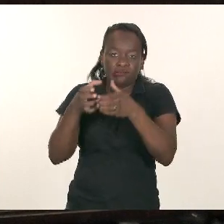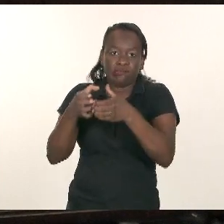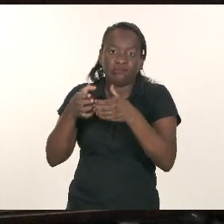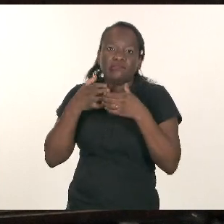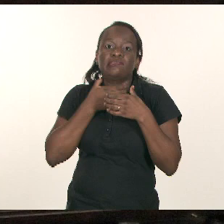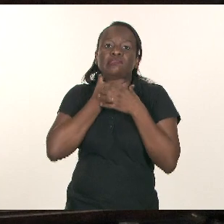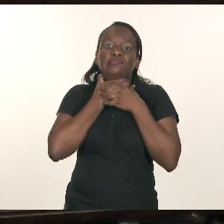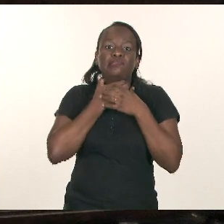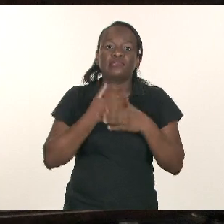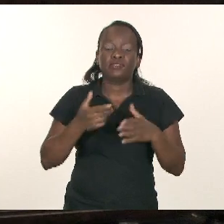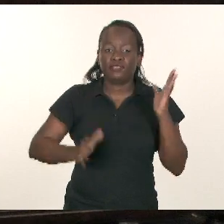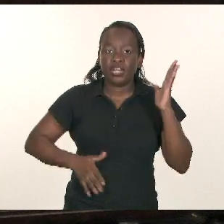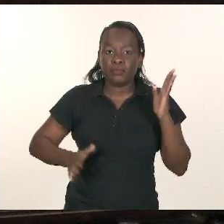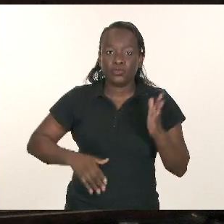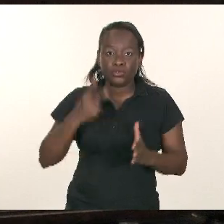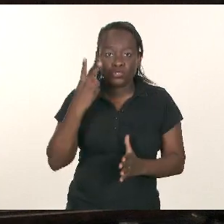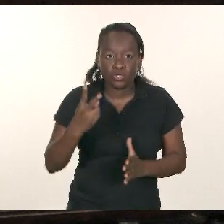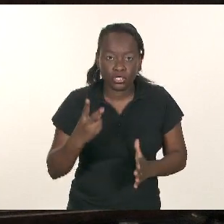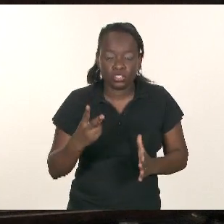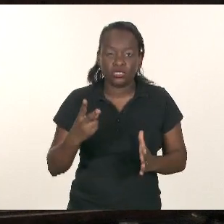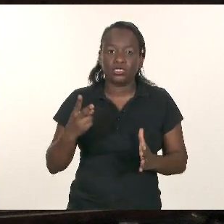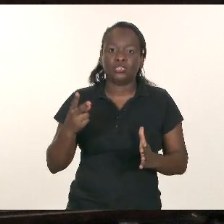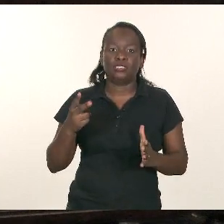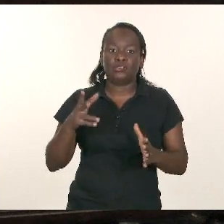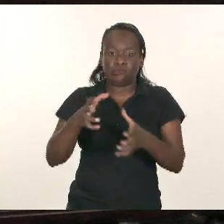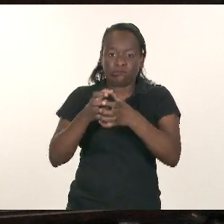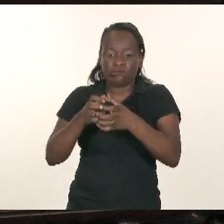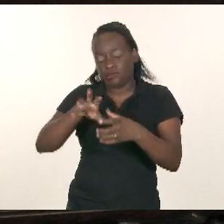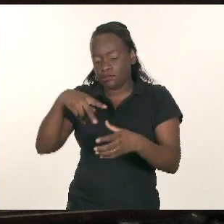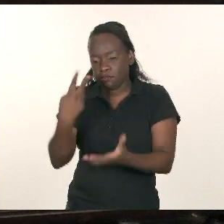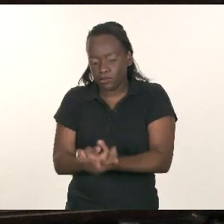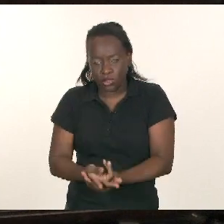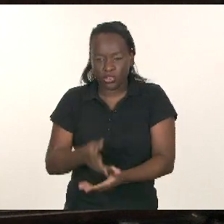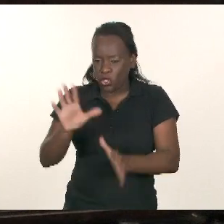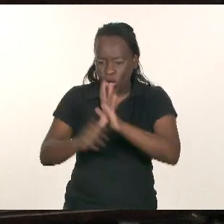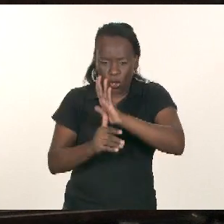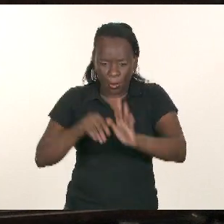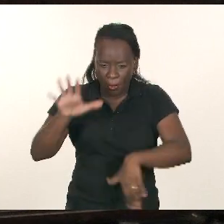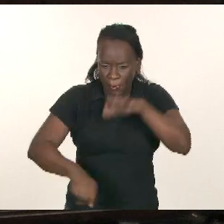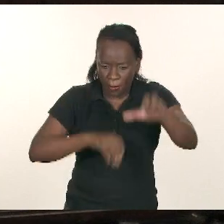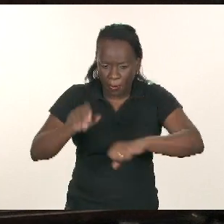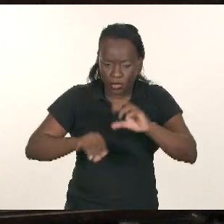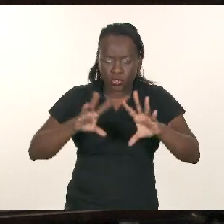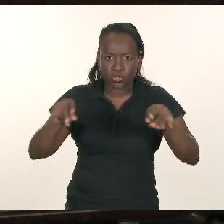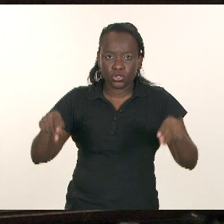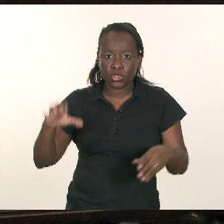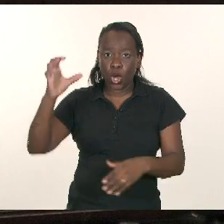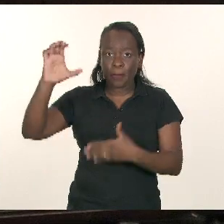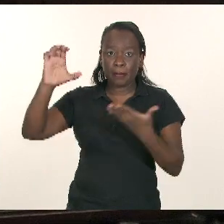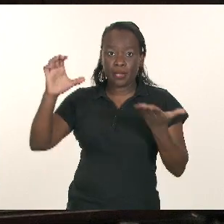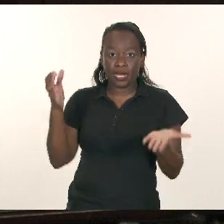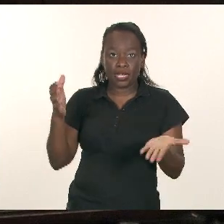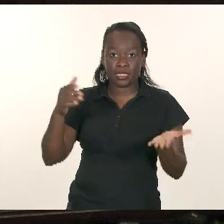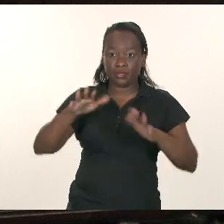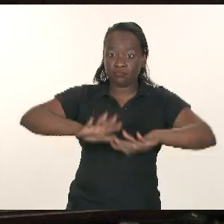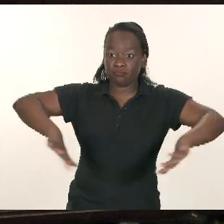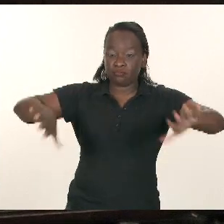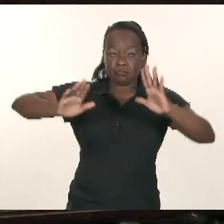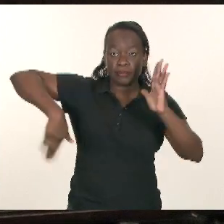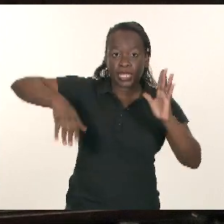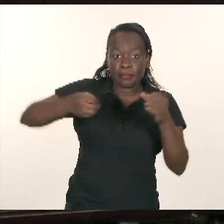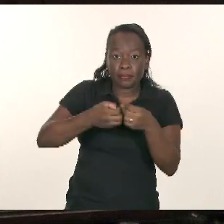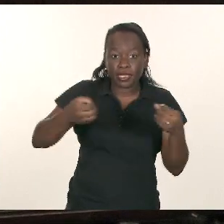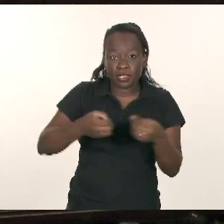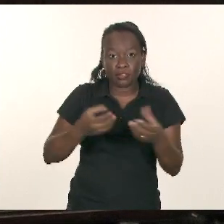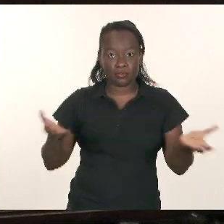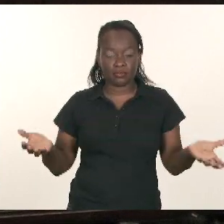enforcado por dois vagabundos que o desmaiaram, roubaram tudo que ele tinha em plena Copacabana, Nossa Senhora de Copacabana,